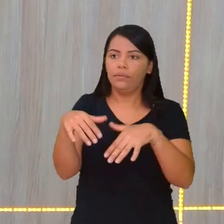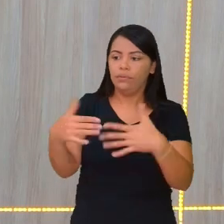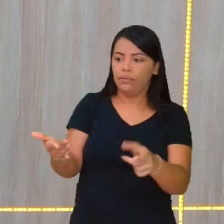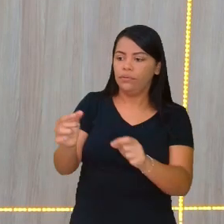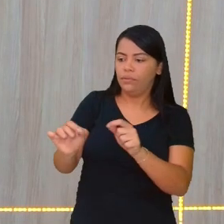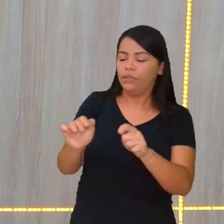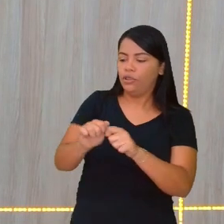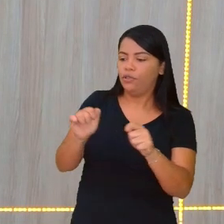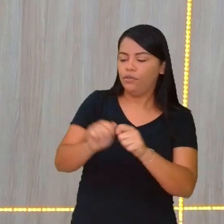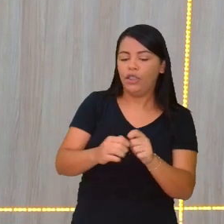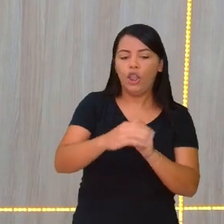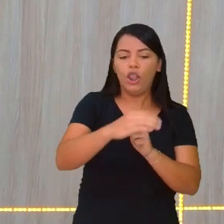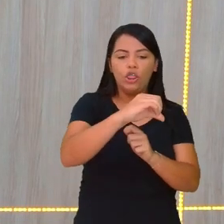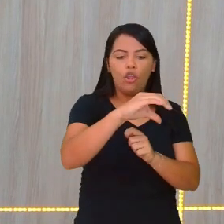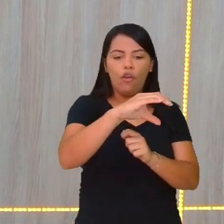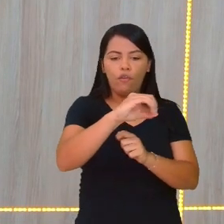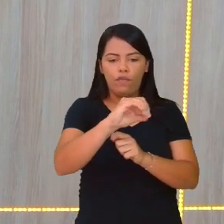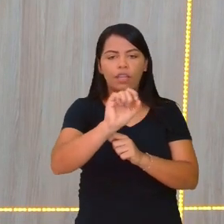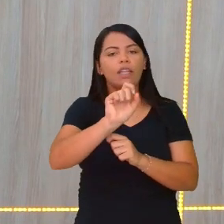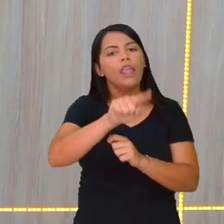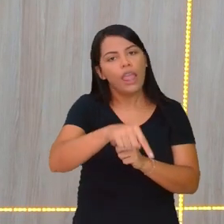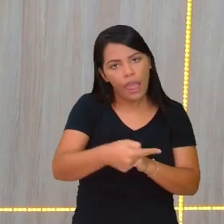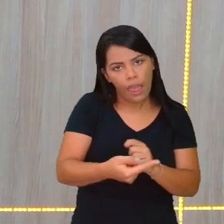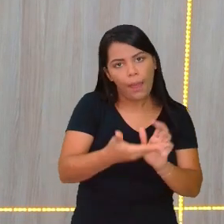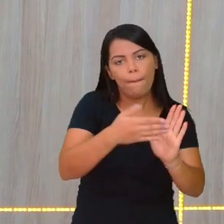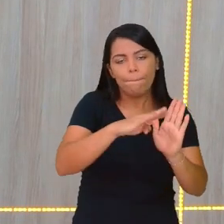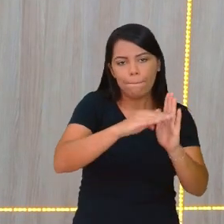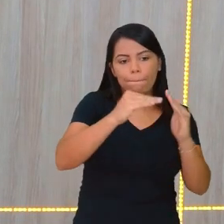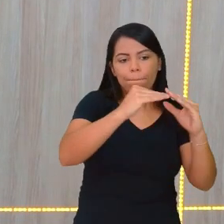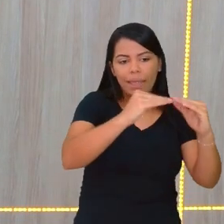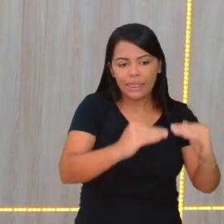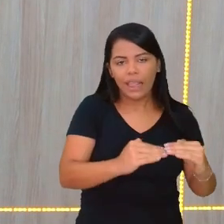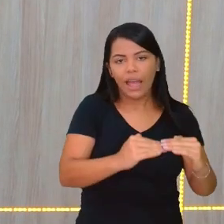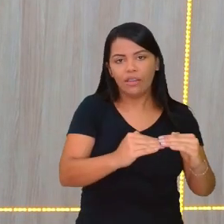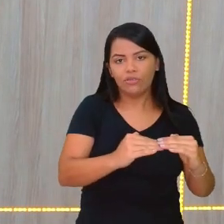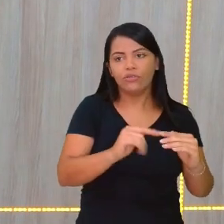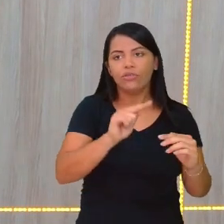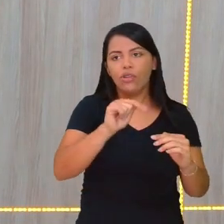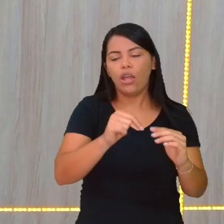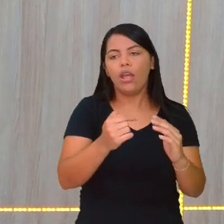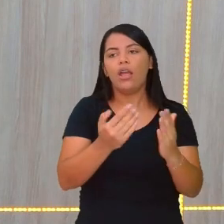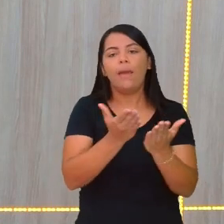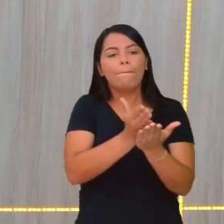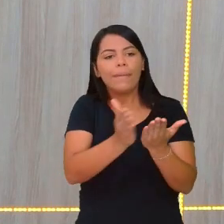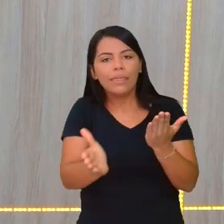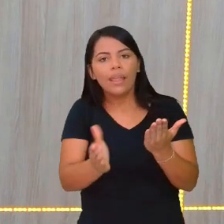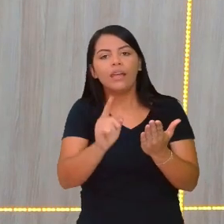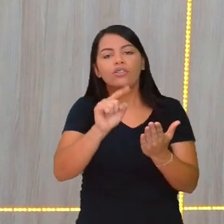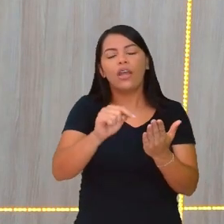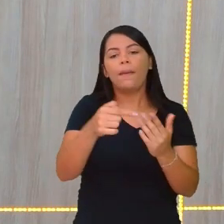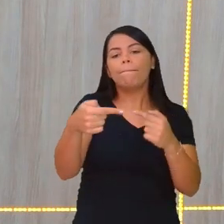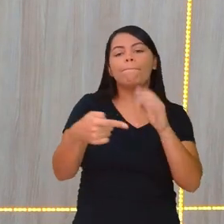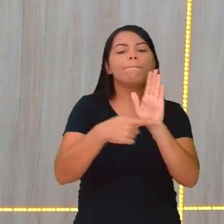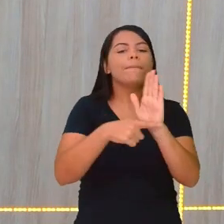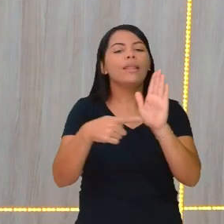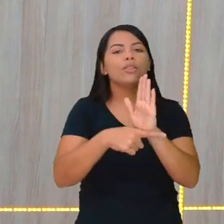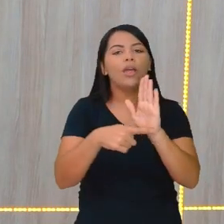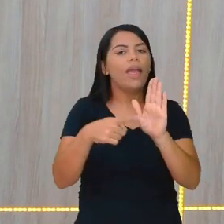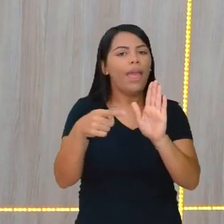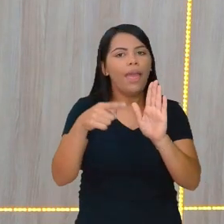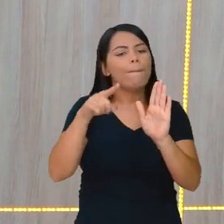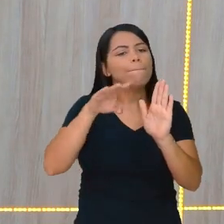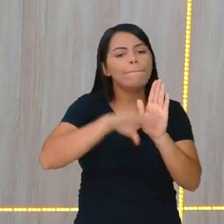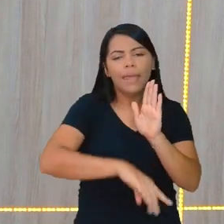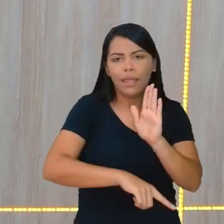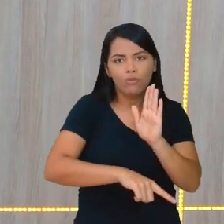Então, 90, que é a metade aqui, é menor que 150. Lembra menor que? A gente